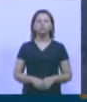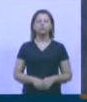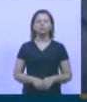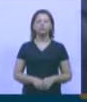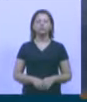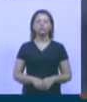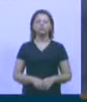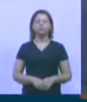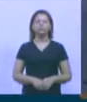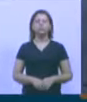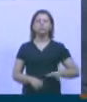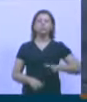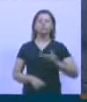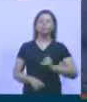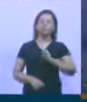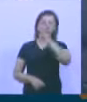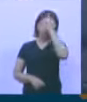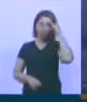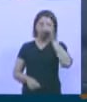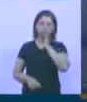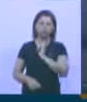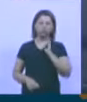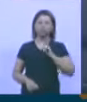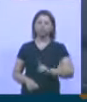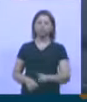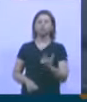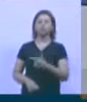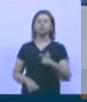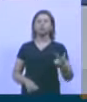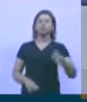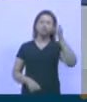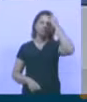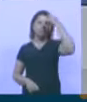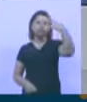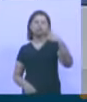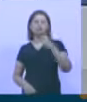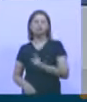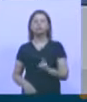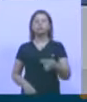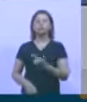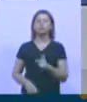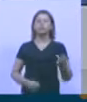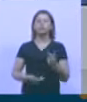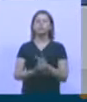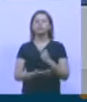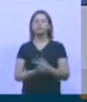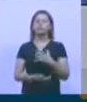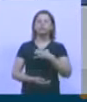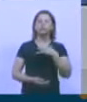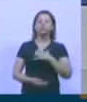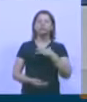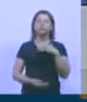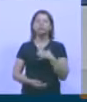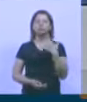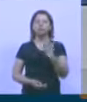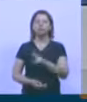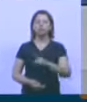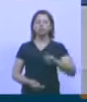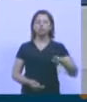cousin. Então, se alguém disser para você que você não tem a mesma inteligência, que não tem o mesmo jeito do seu